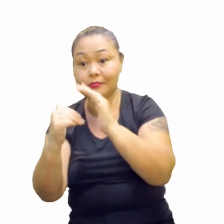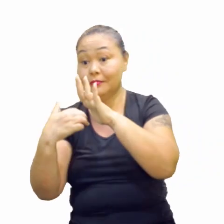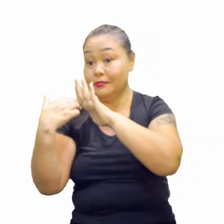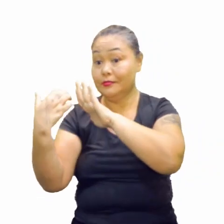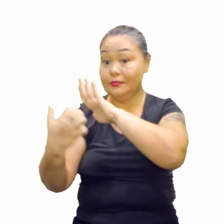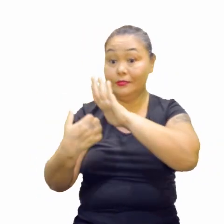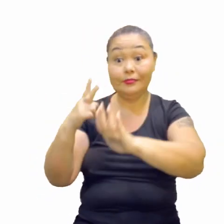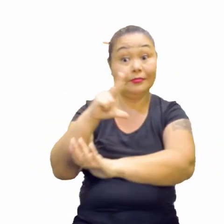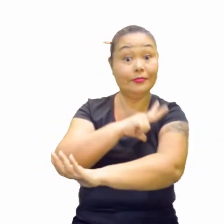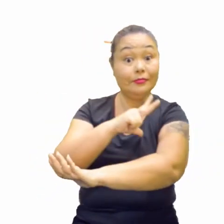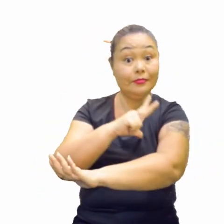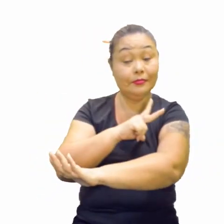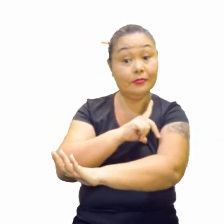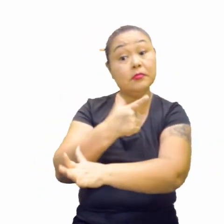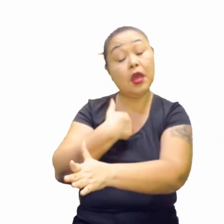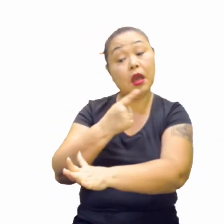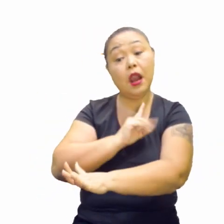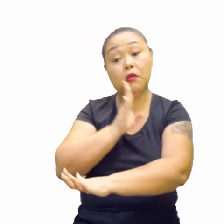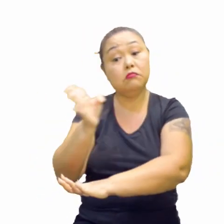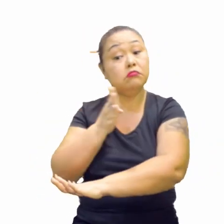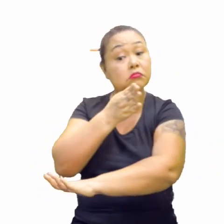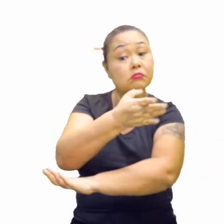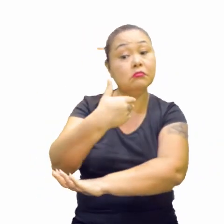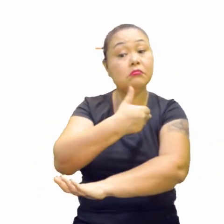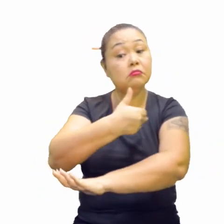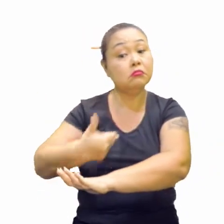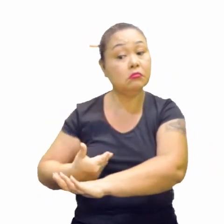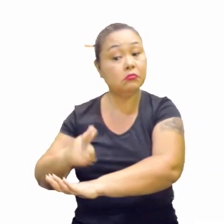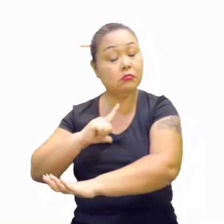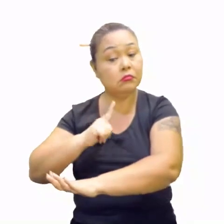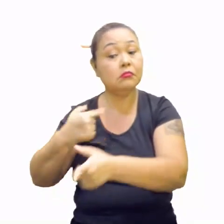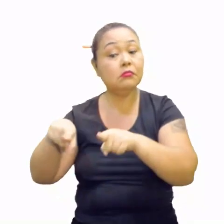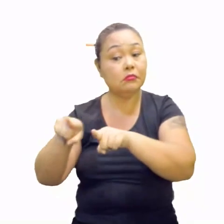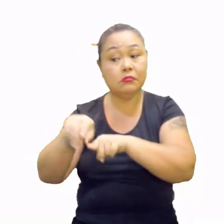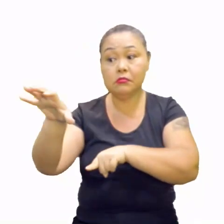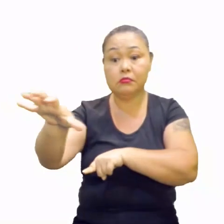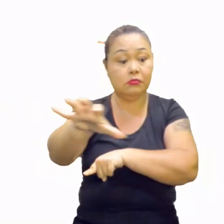intervenção do Estado na economia em vários setores, inclusive.